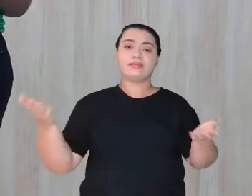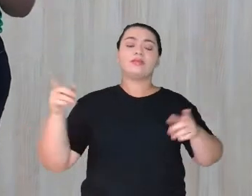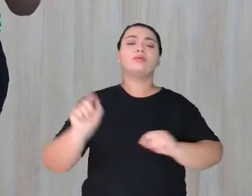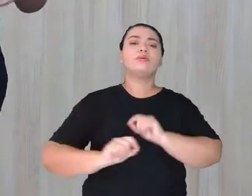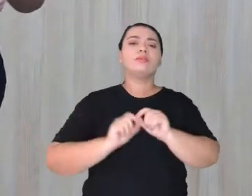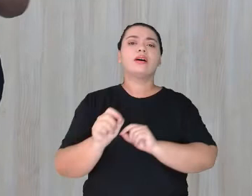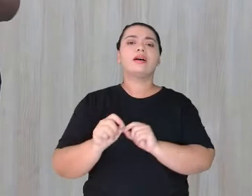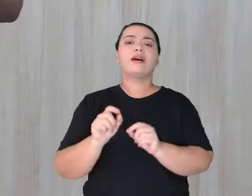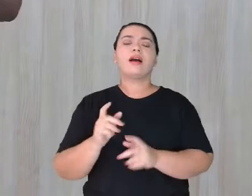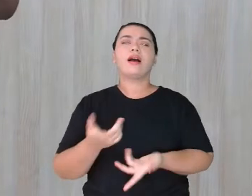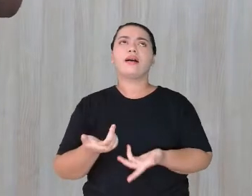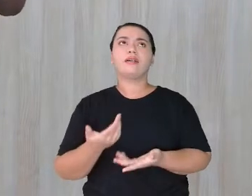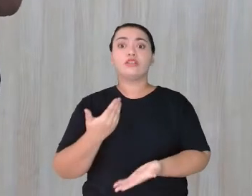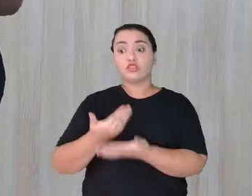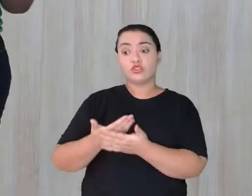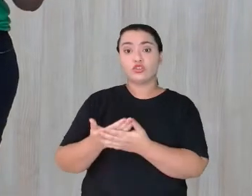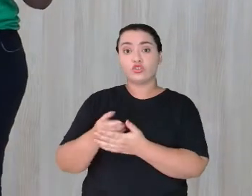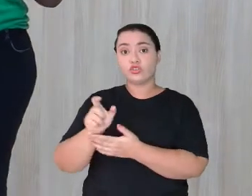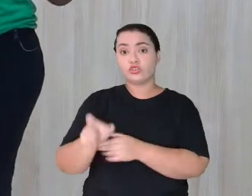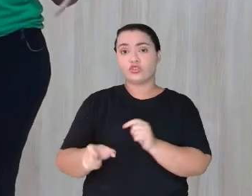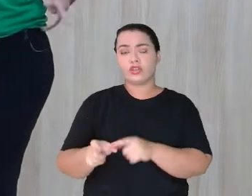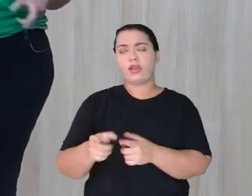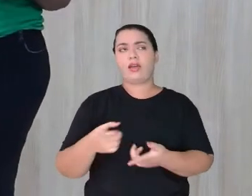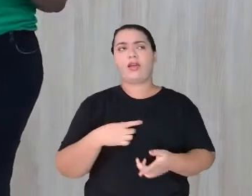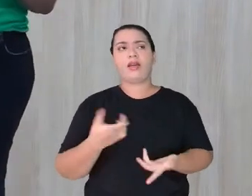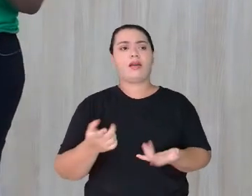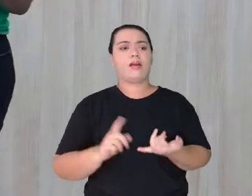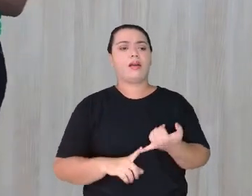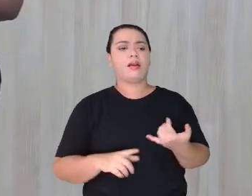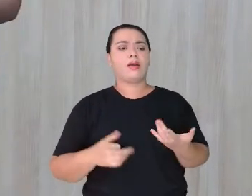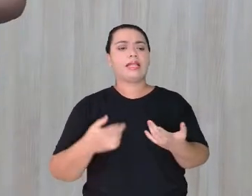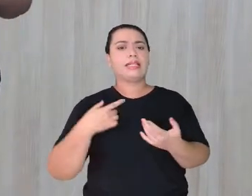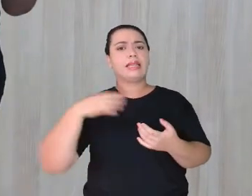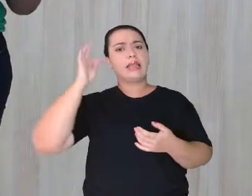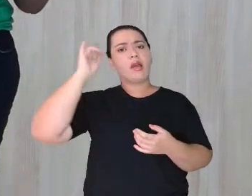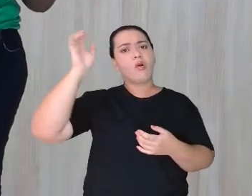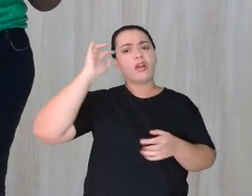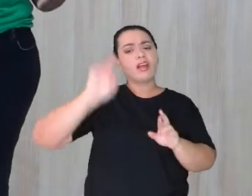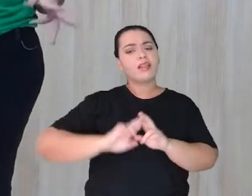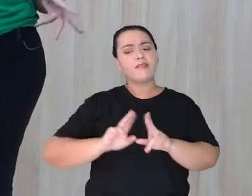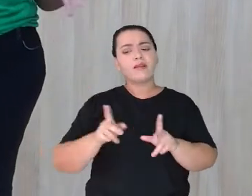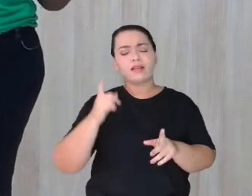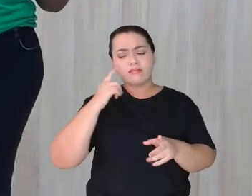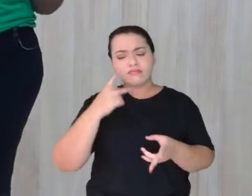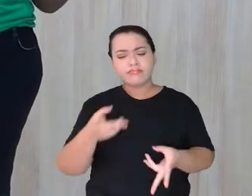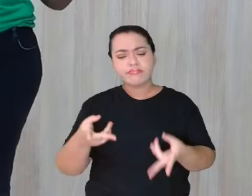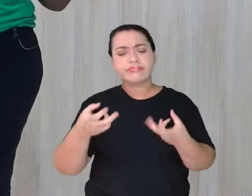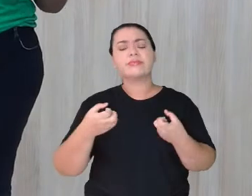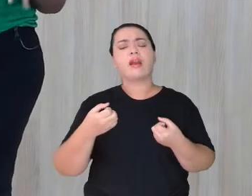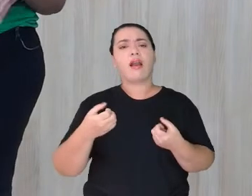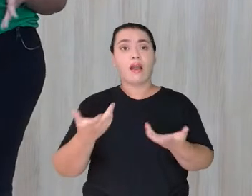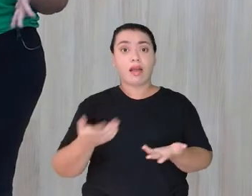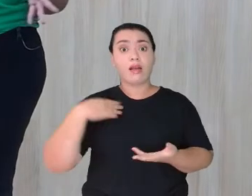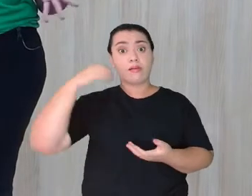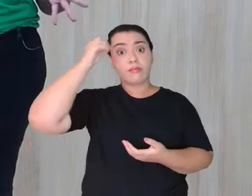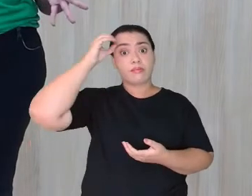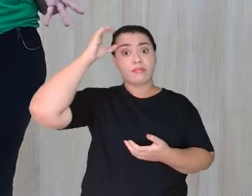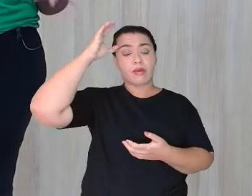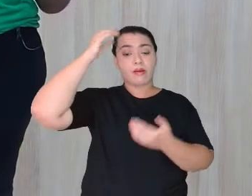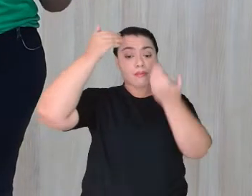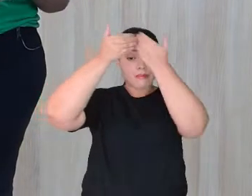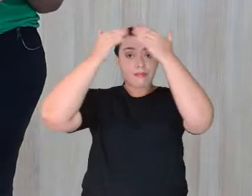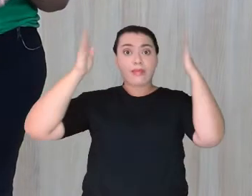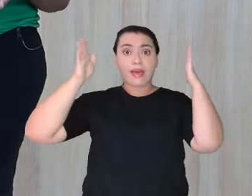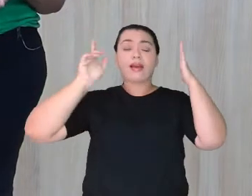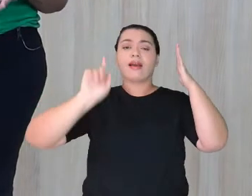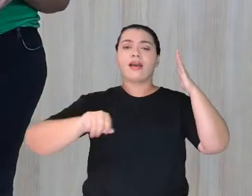com outras vertentes, com outras teorias, com outros pontos de vista. E é muito provável que nesse percurso